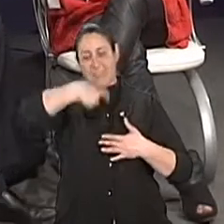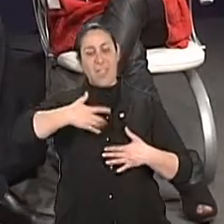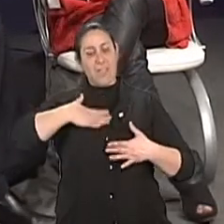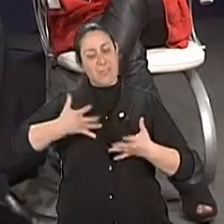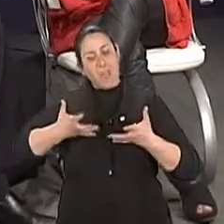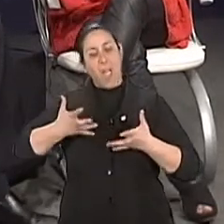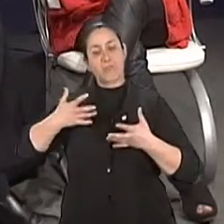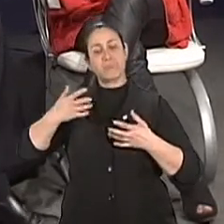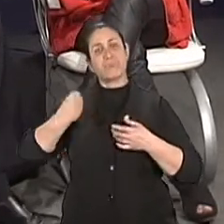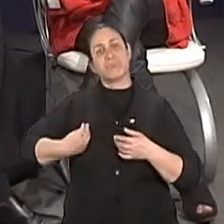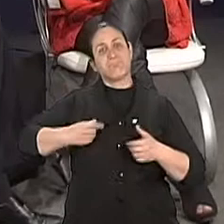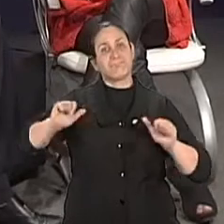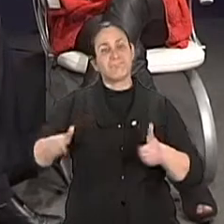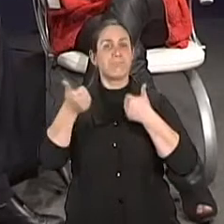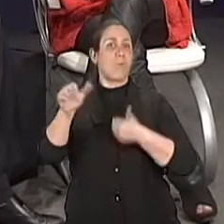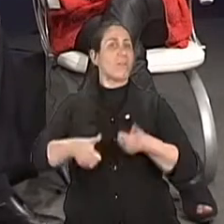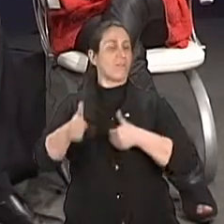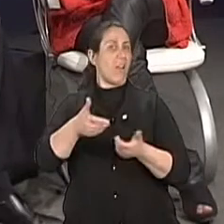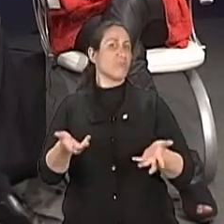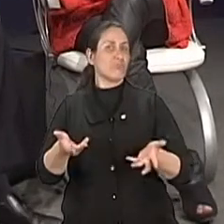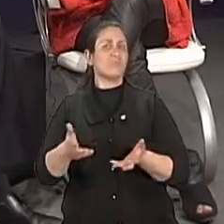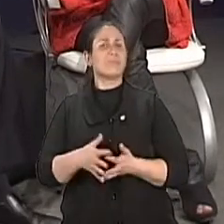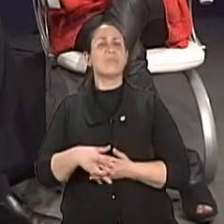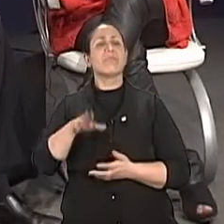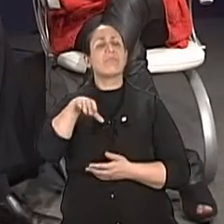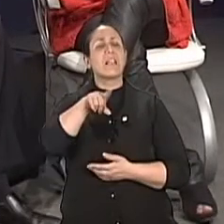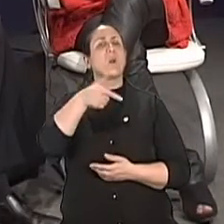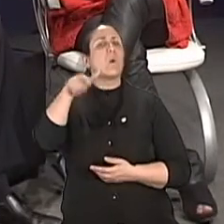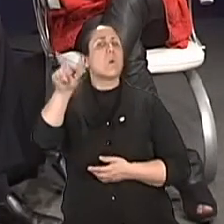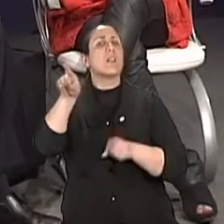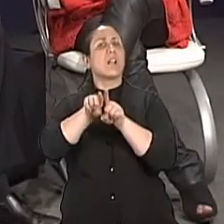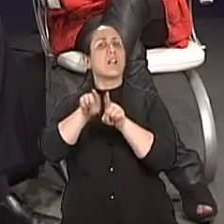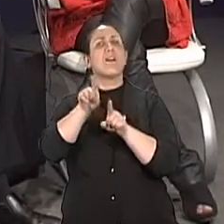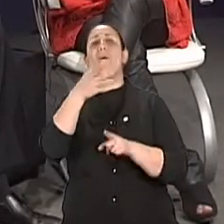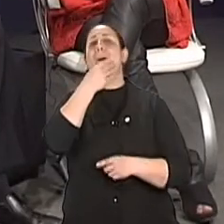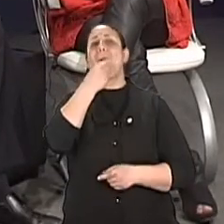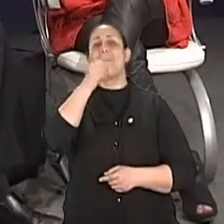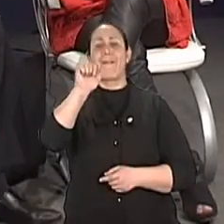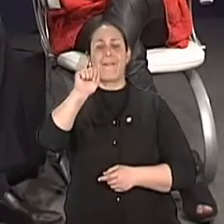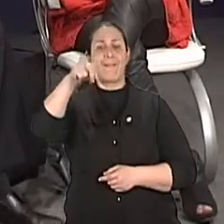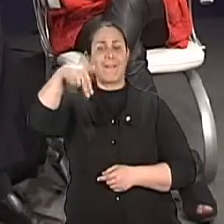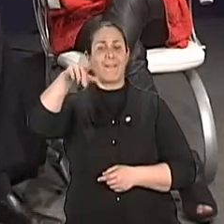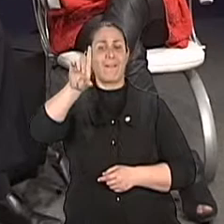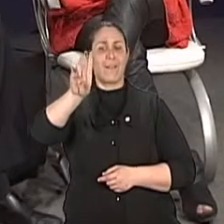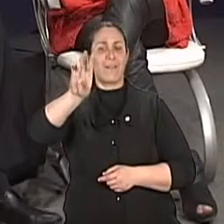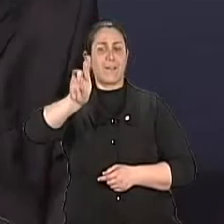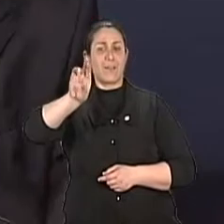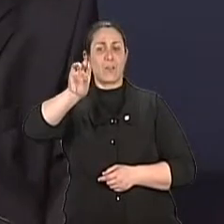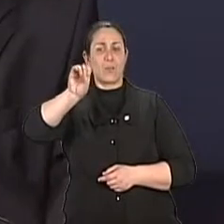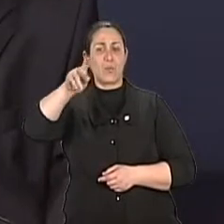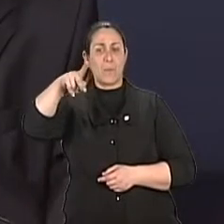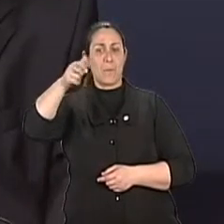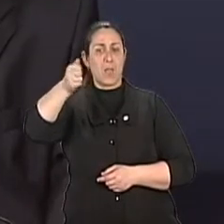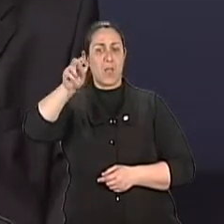né? Exatamente. Do que eu fiz. A andropausa para os homens também é a mesma coisa, essa perda hormonal? É parecido. Os homens têm